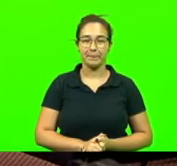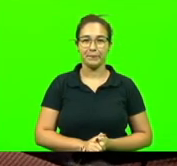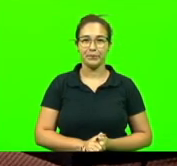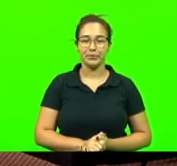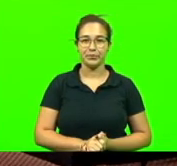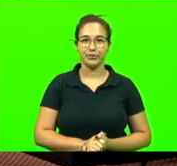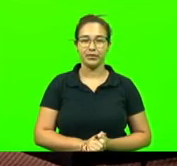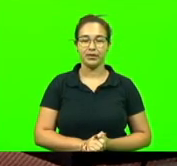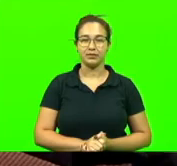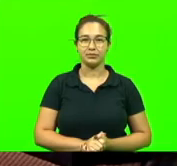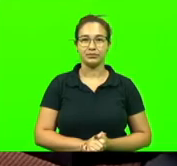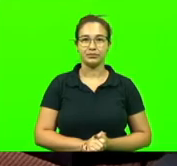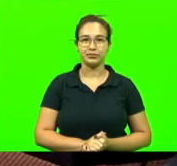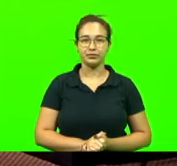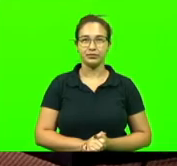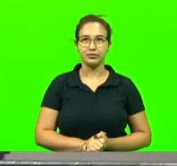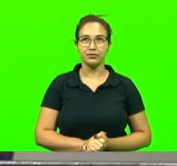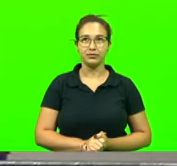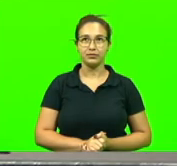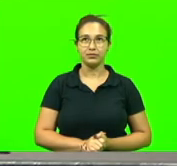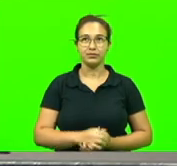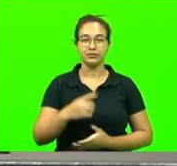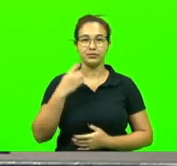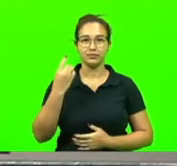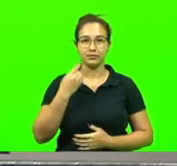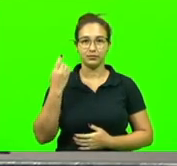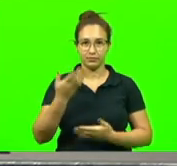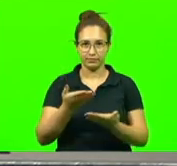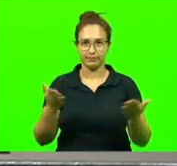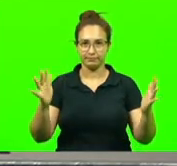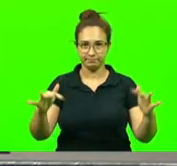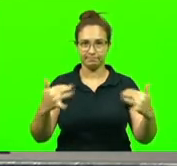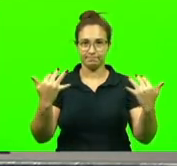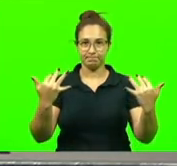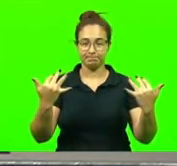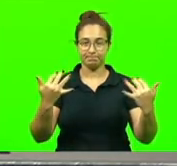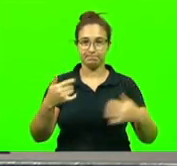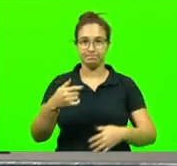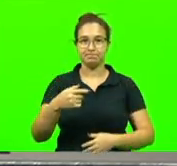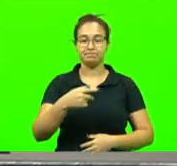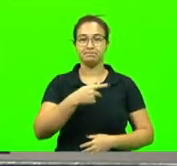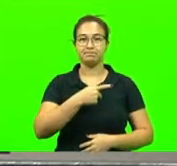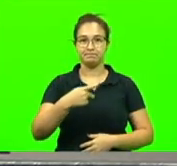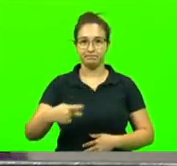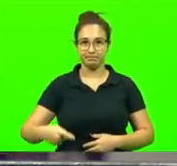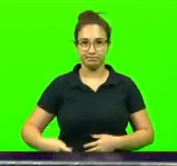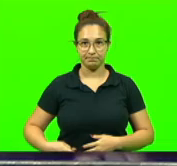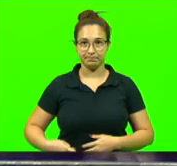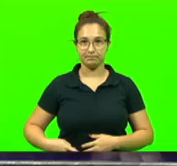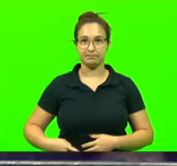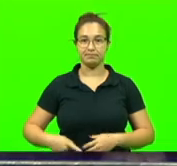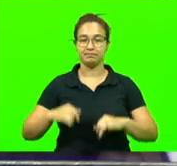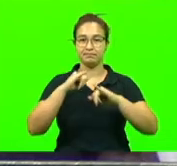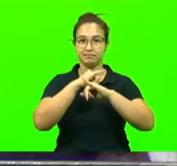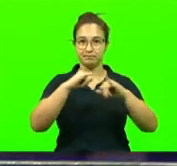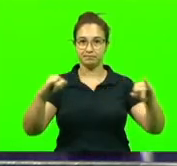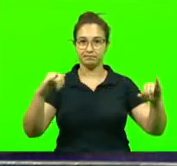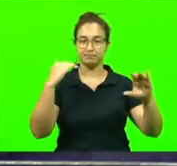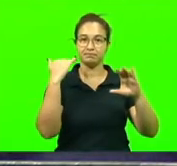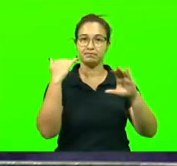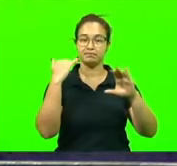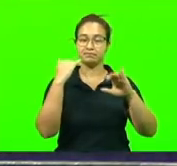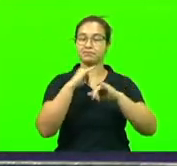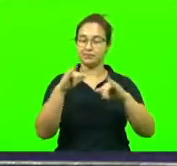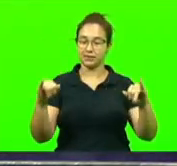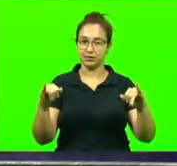Senhores deputados, senhores deputados, essa presidência comunica que a